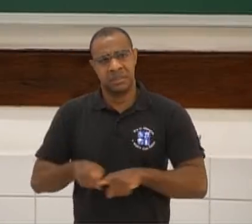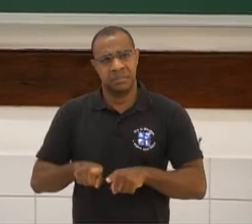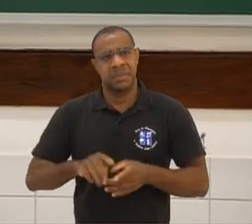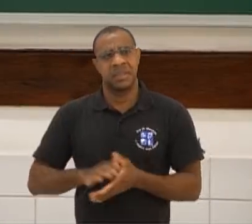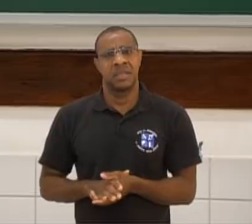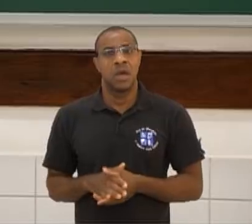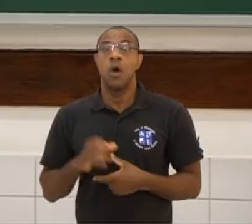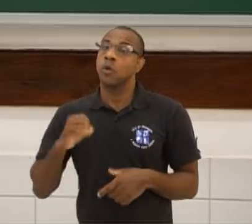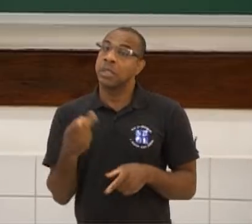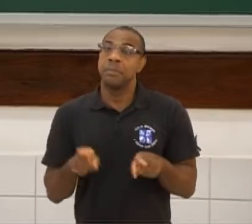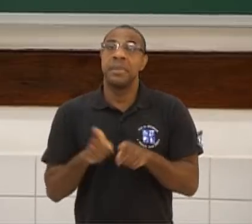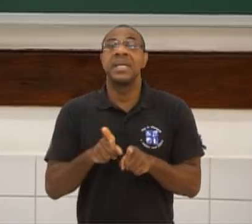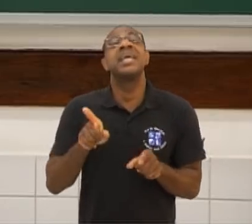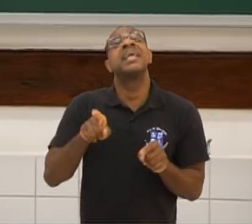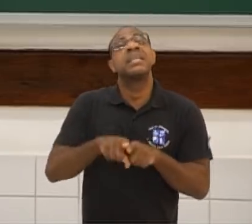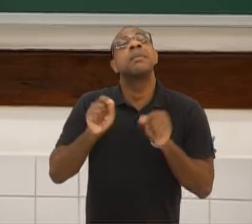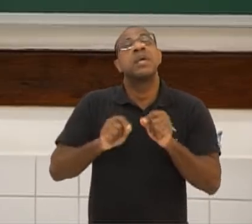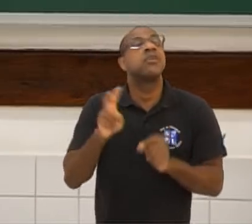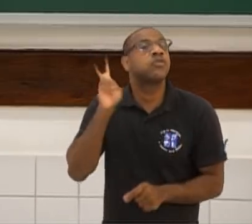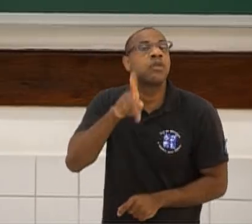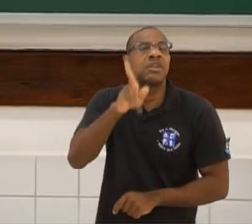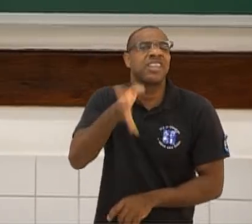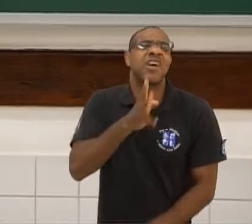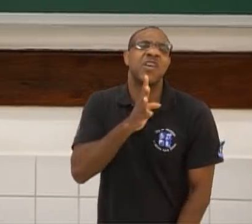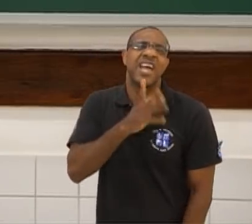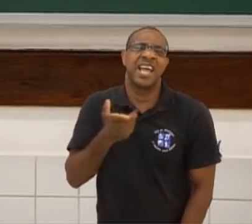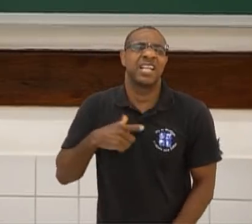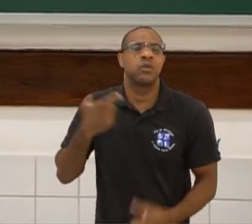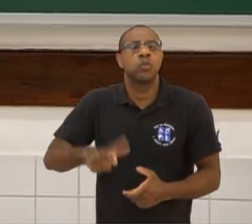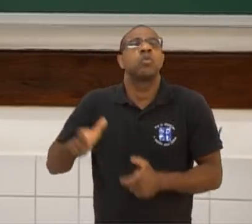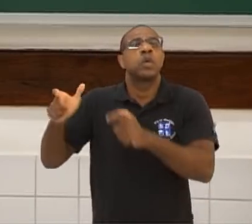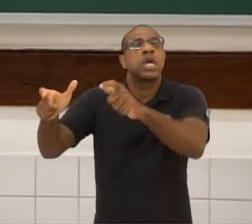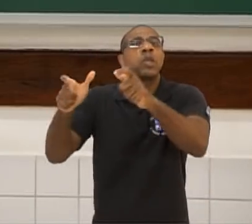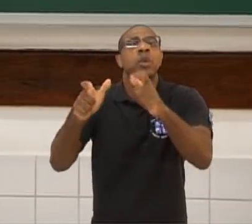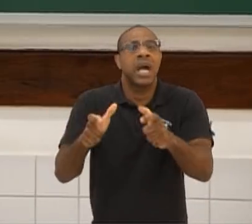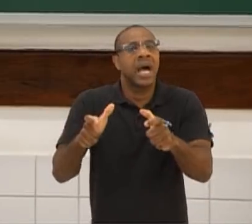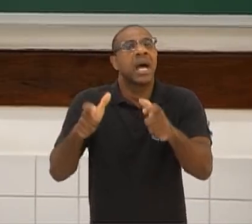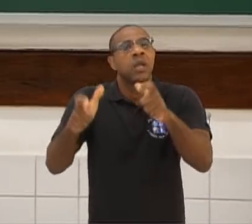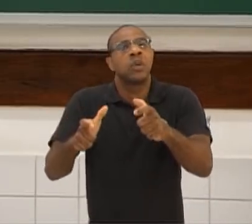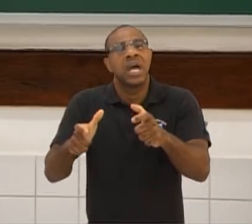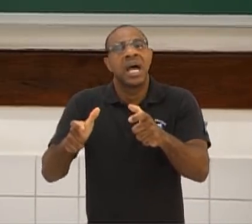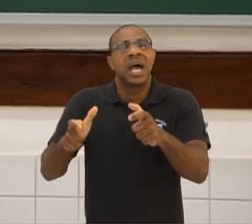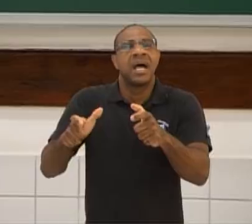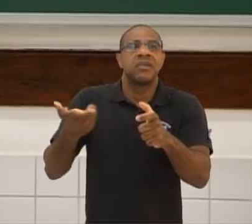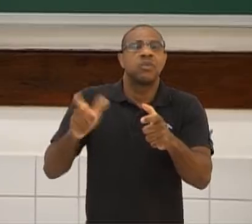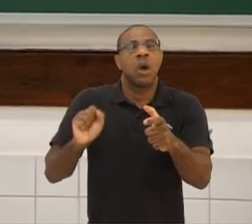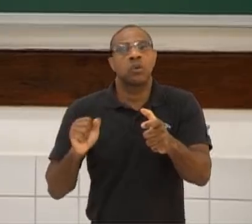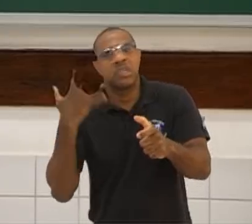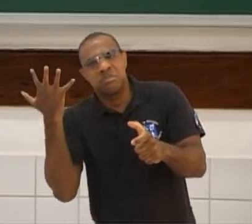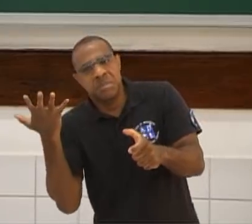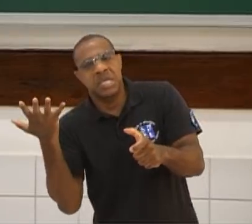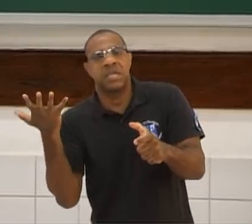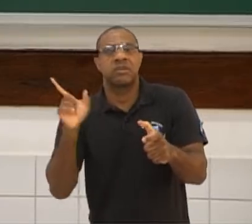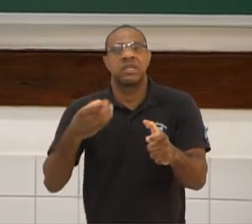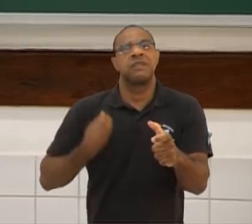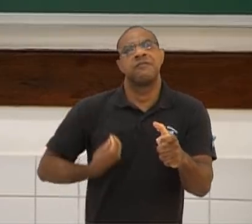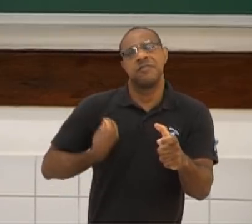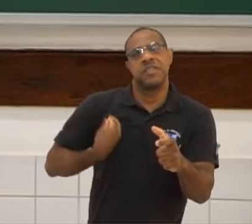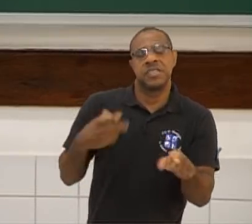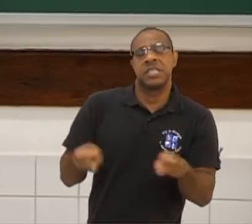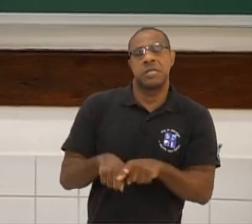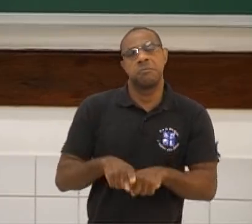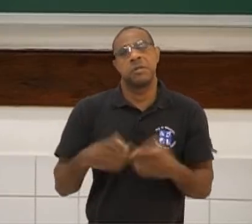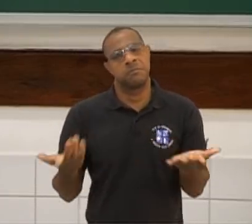que você já conhece, de algum conto, né, de alguma situação aí que você vivencia,